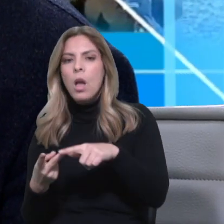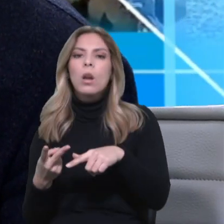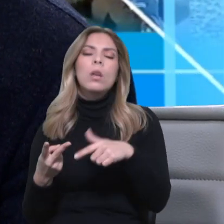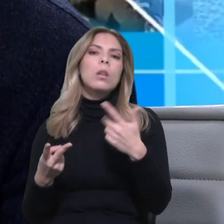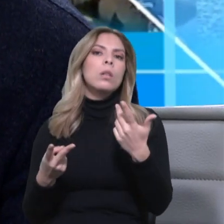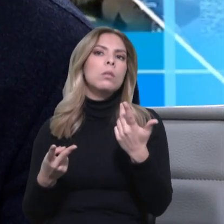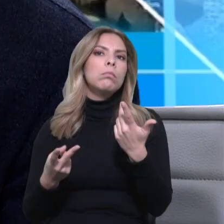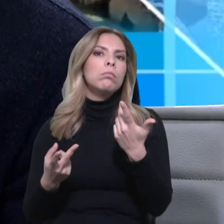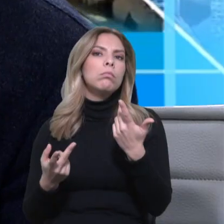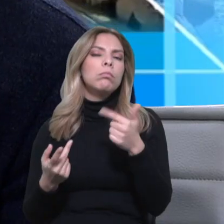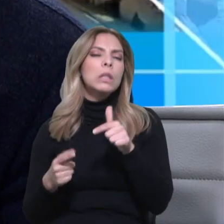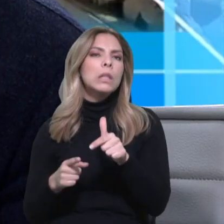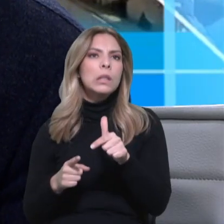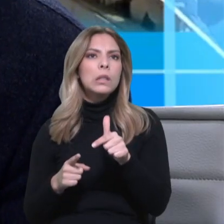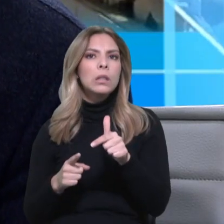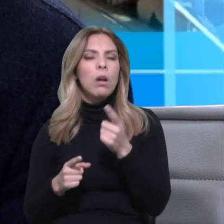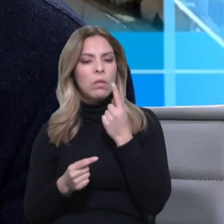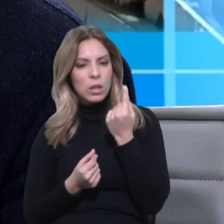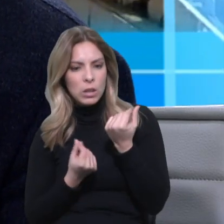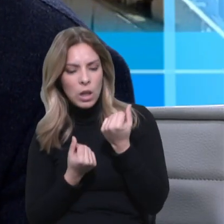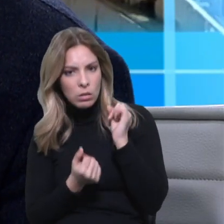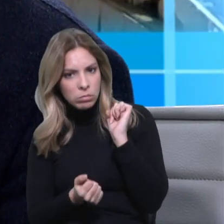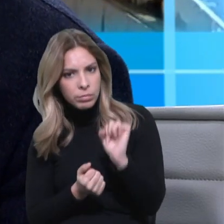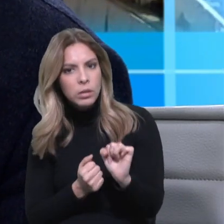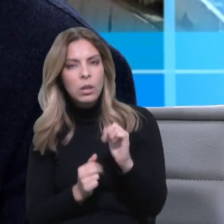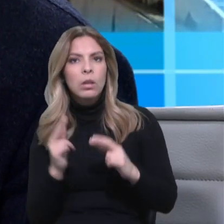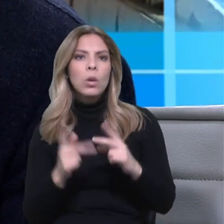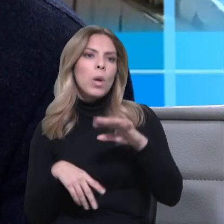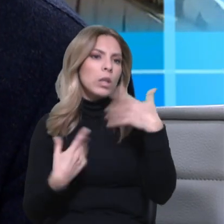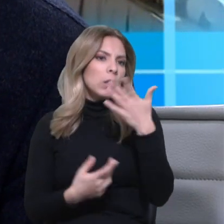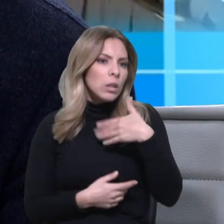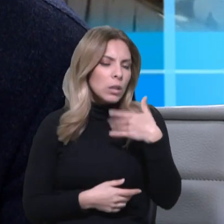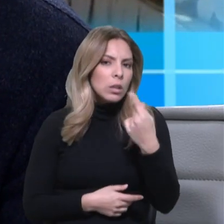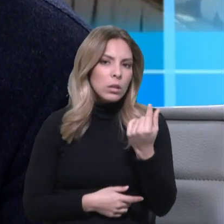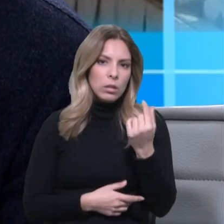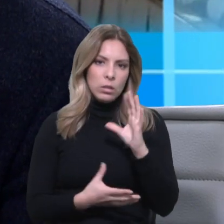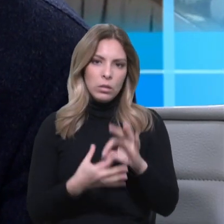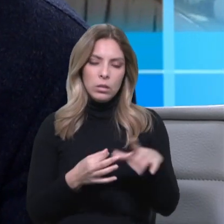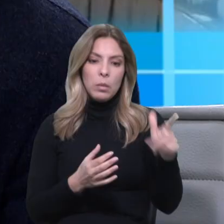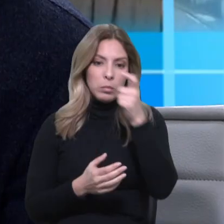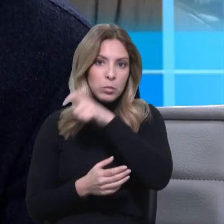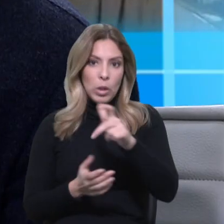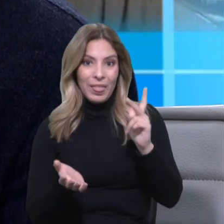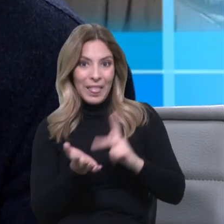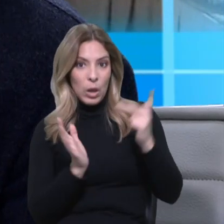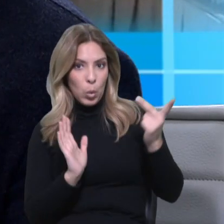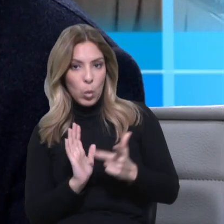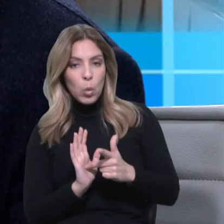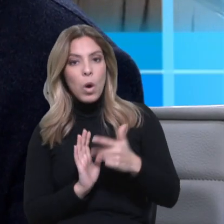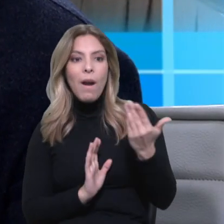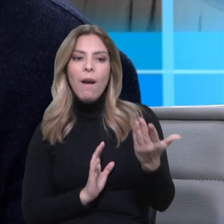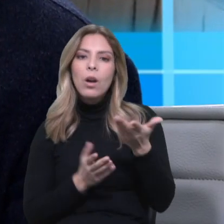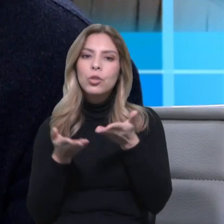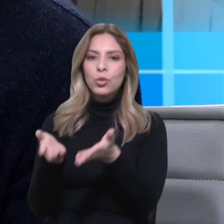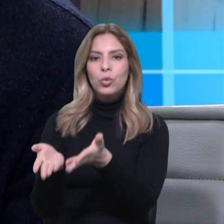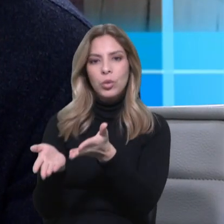nós na questão financeira, com os empréstimos bancários, ou seja, técnicos que de facto podem ajudar em cada